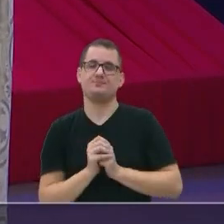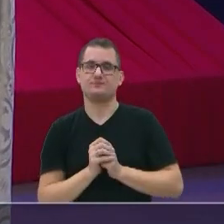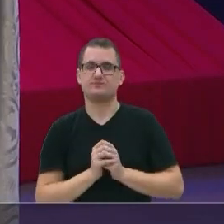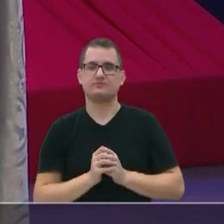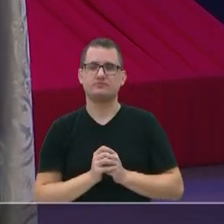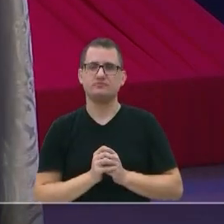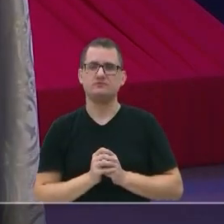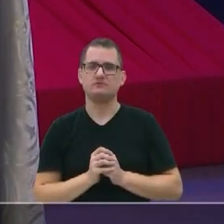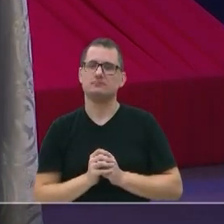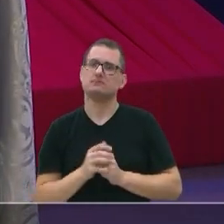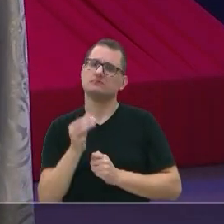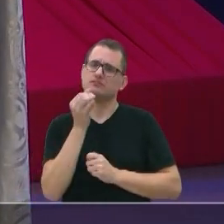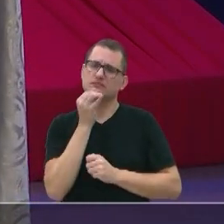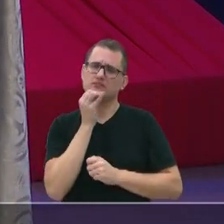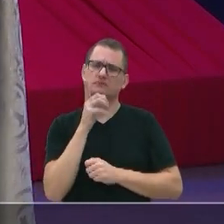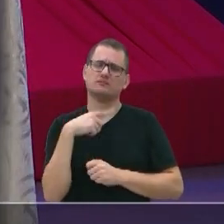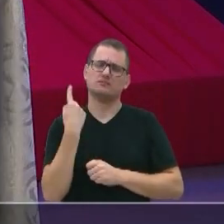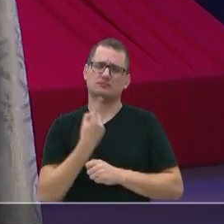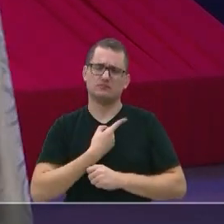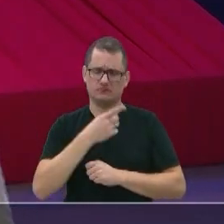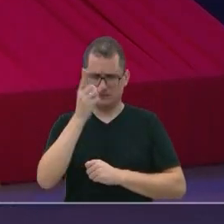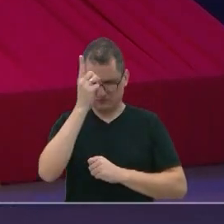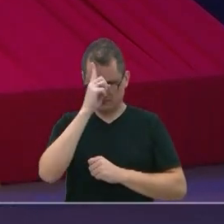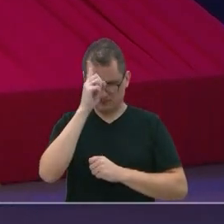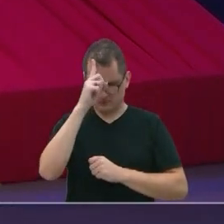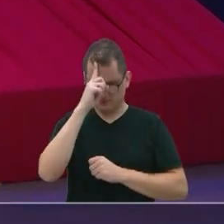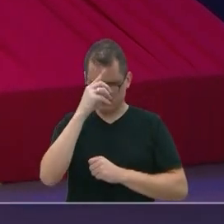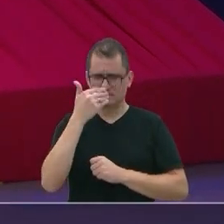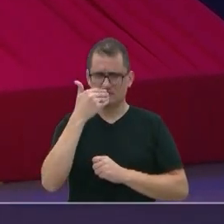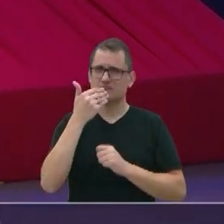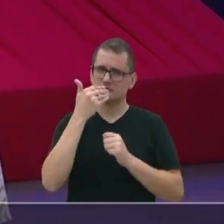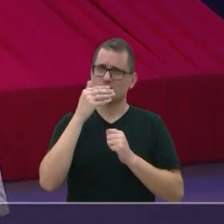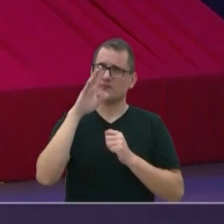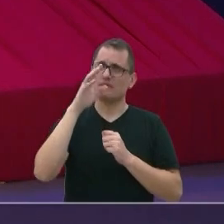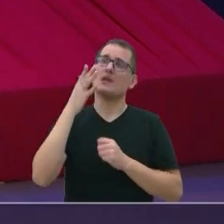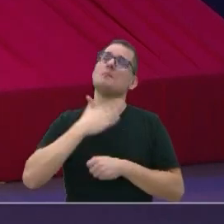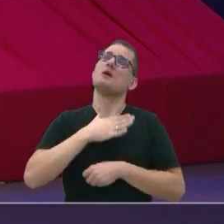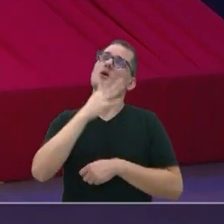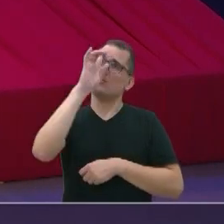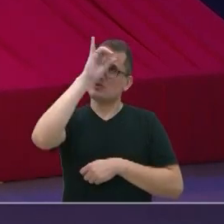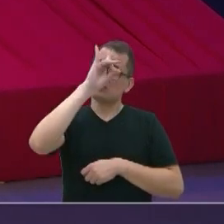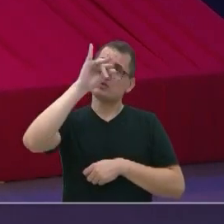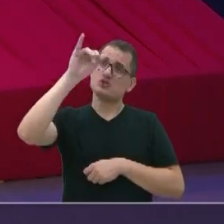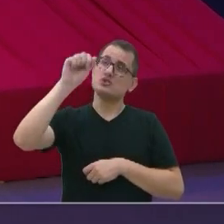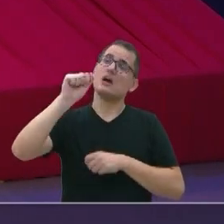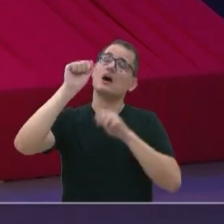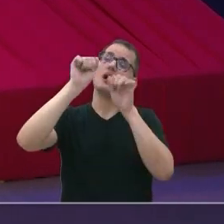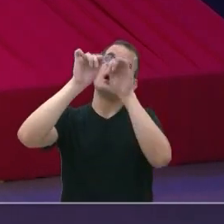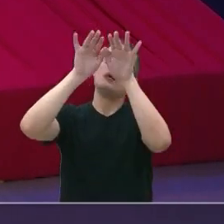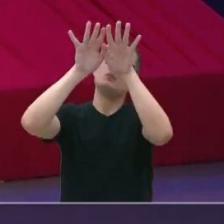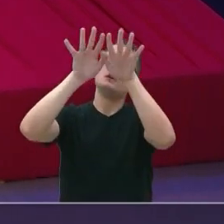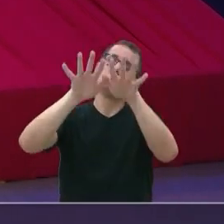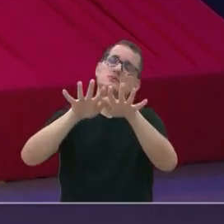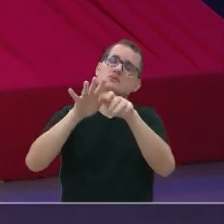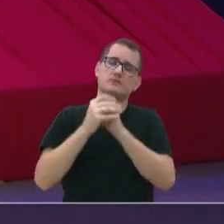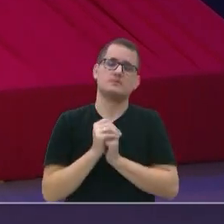temos abençoado o nosso dia? Ou como que nós estamos acordando